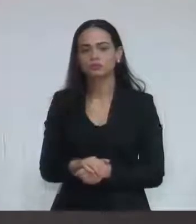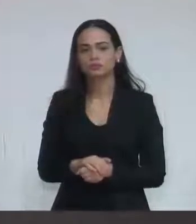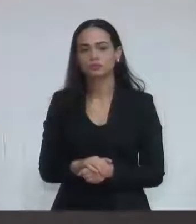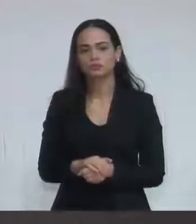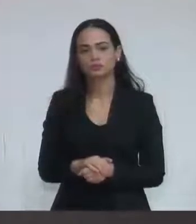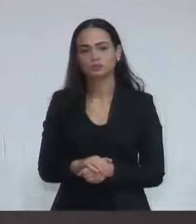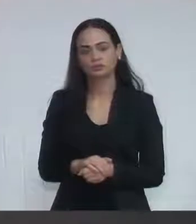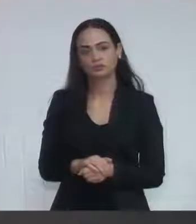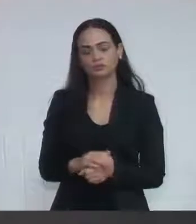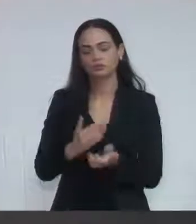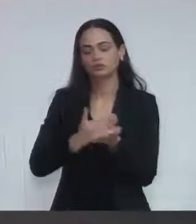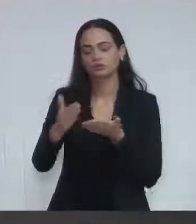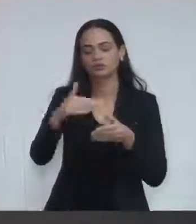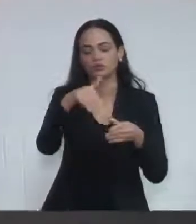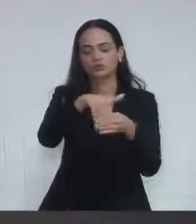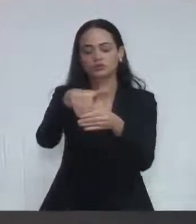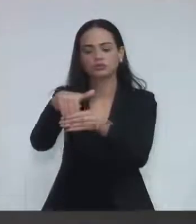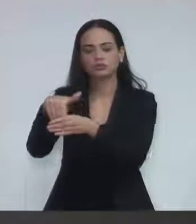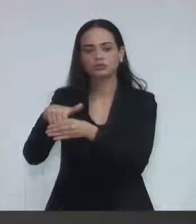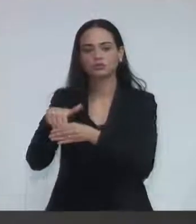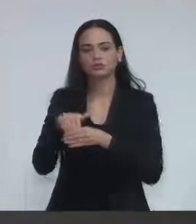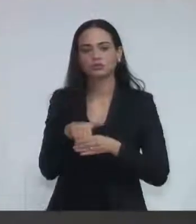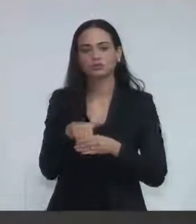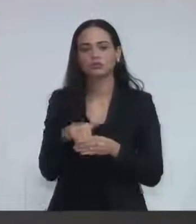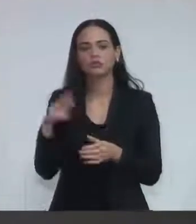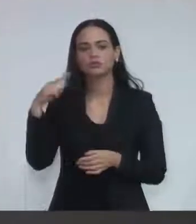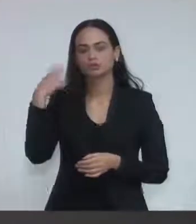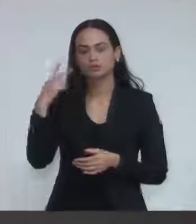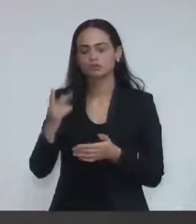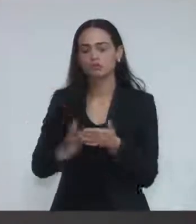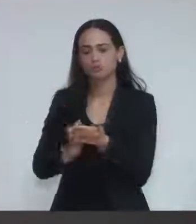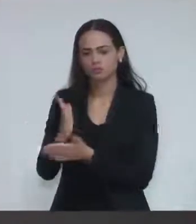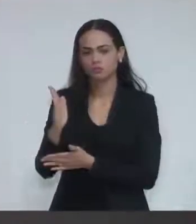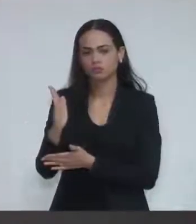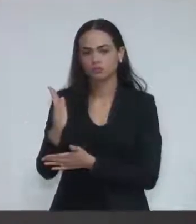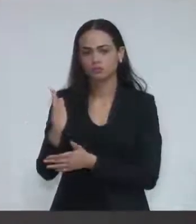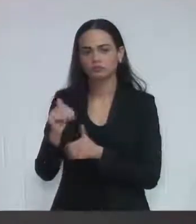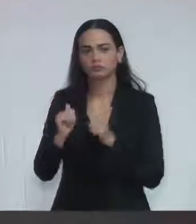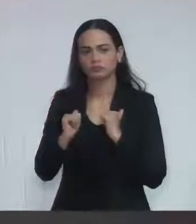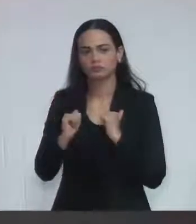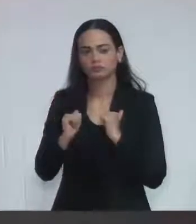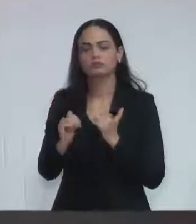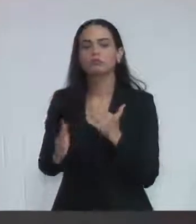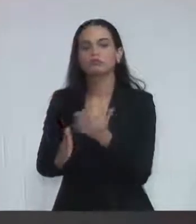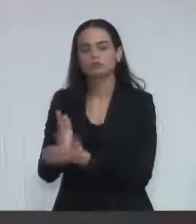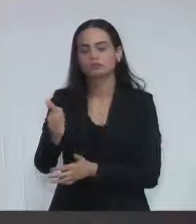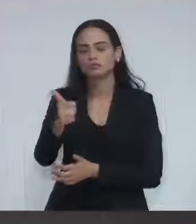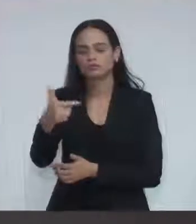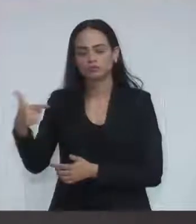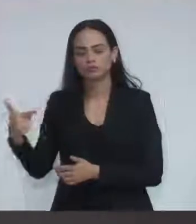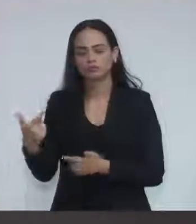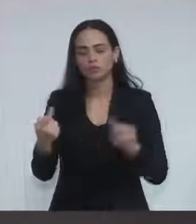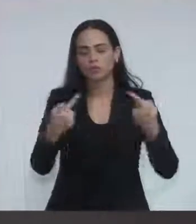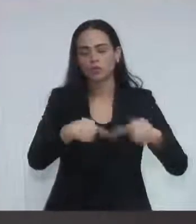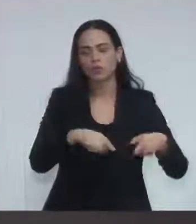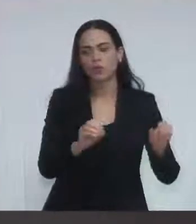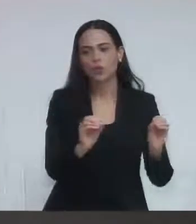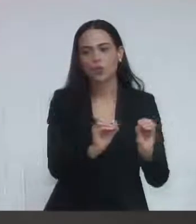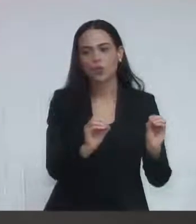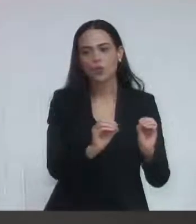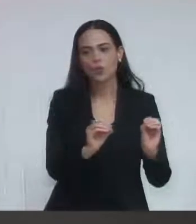manifestação de liderança, está em votação única. Os vereadores que aprovam, permaneçam como se encontram. Aprovado por 12 votos favoráveis, nenhum em contrário.